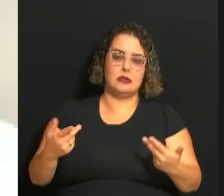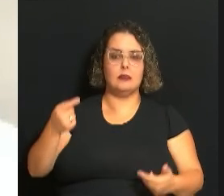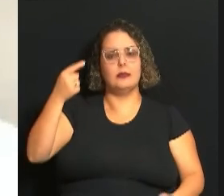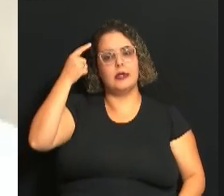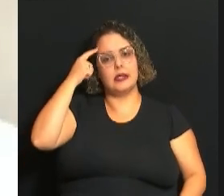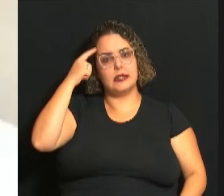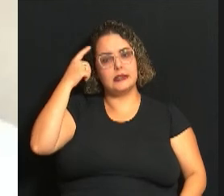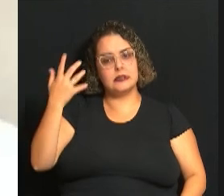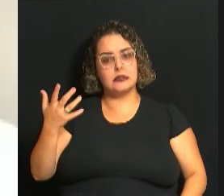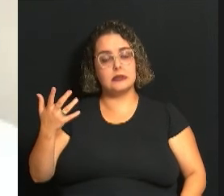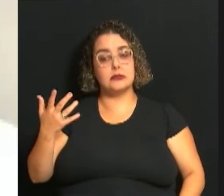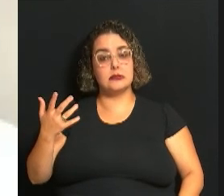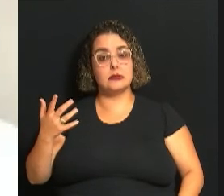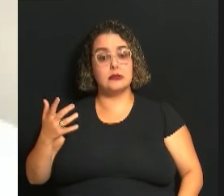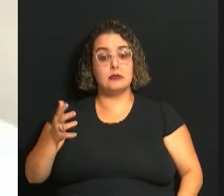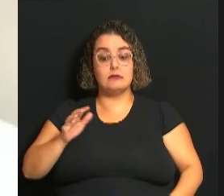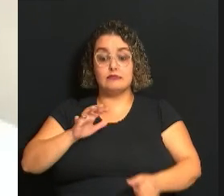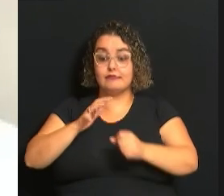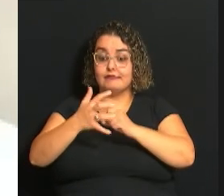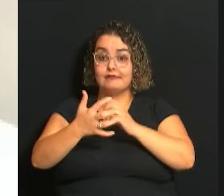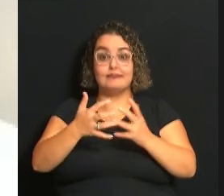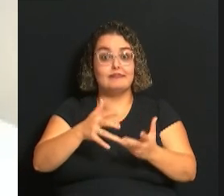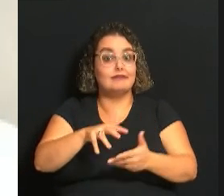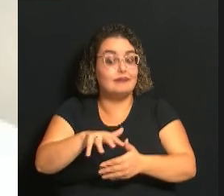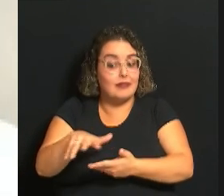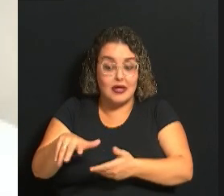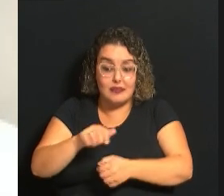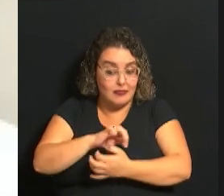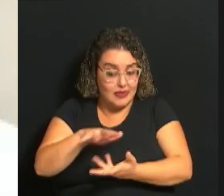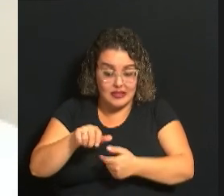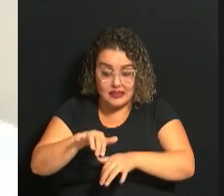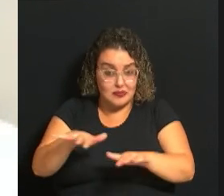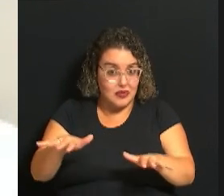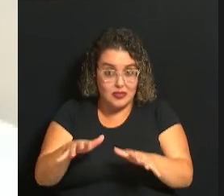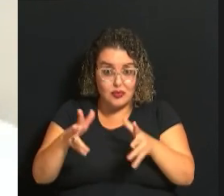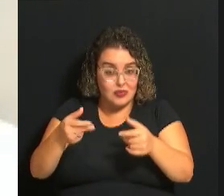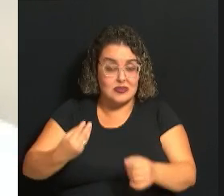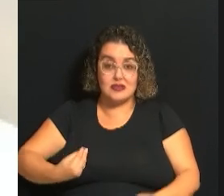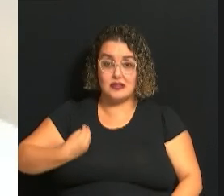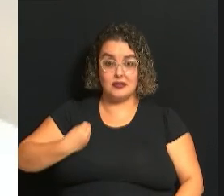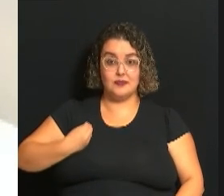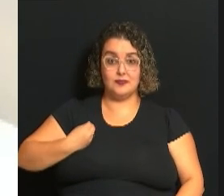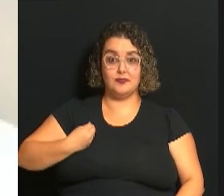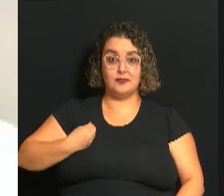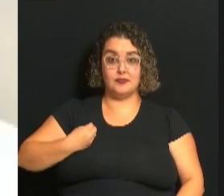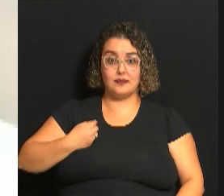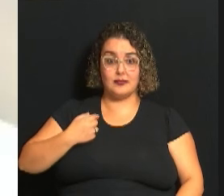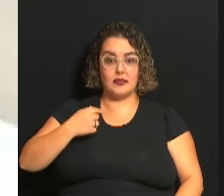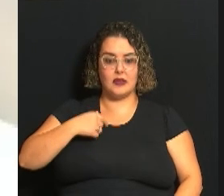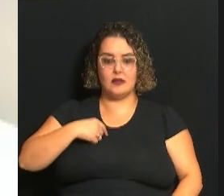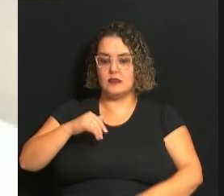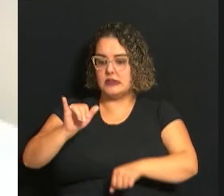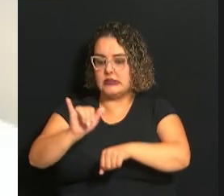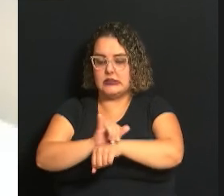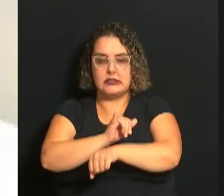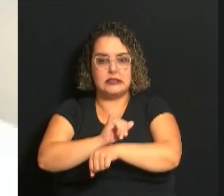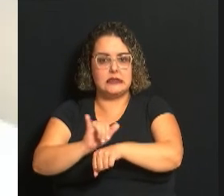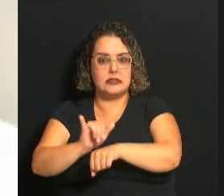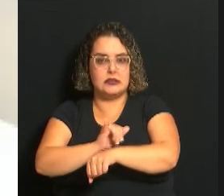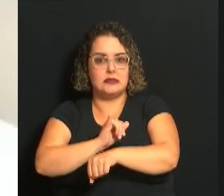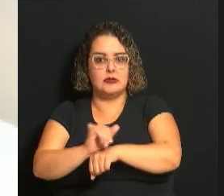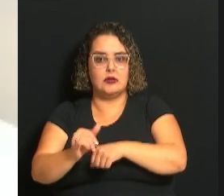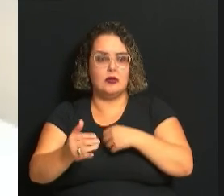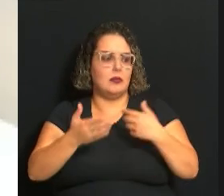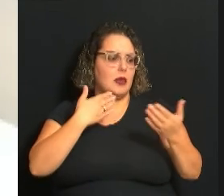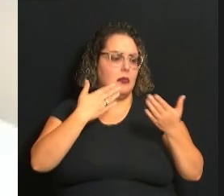disso tudo, eu estava em pandemia também, né? Como todos nós passamos. Então, eu fui criando ferramentas, nossa, falava com um monte de gente